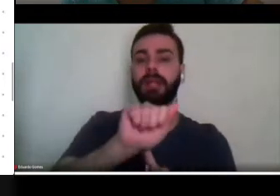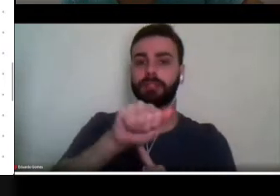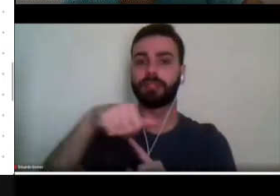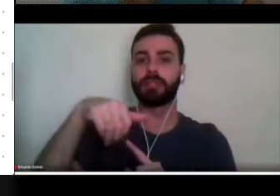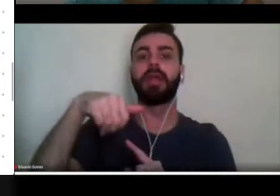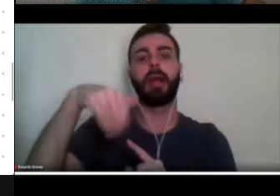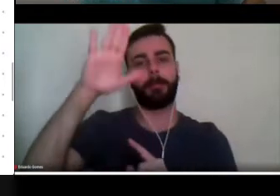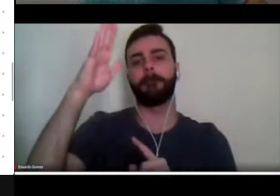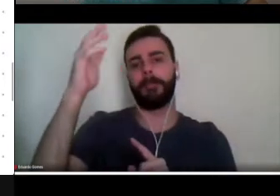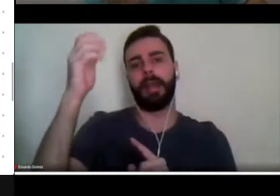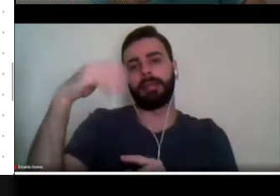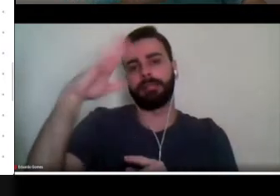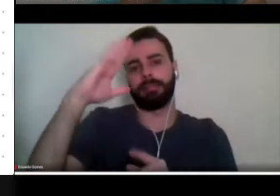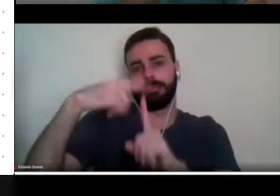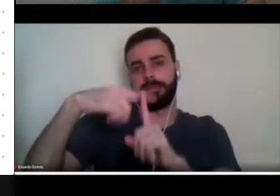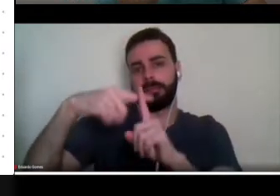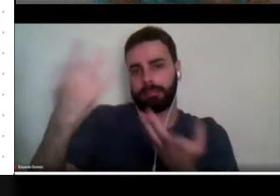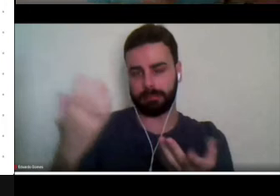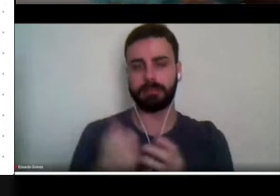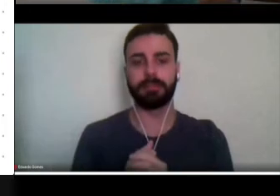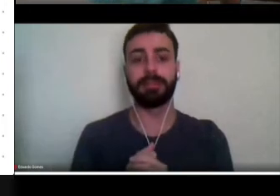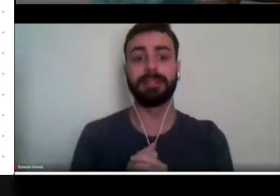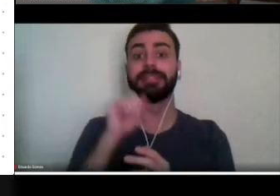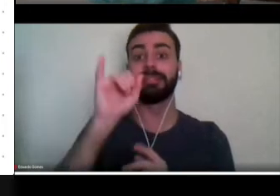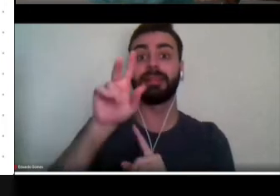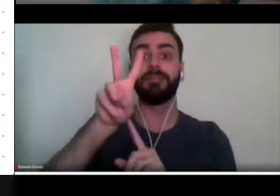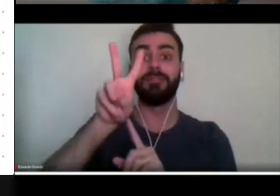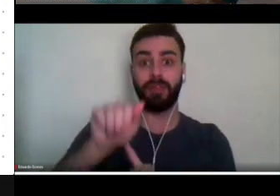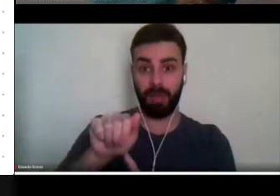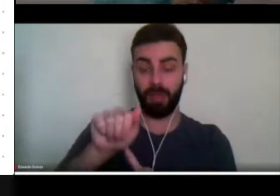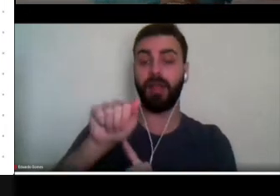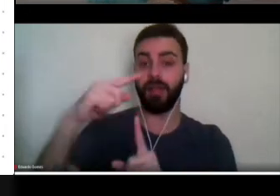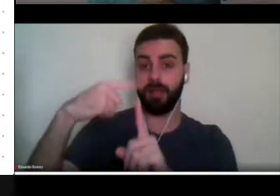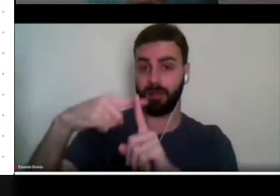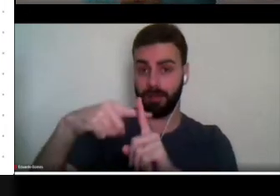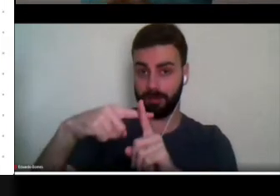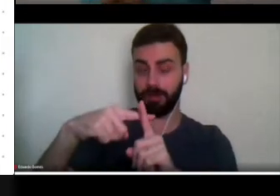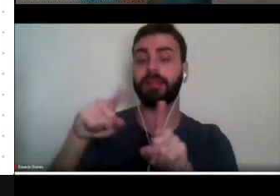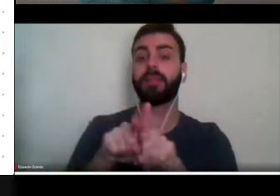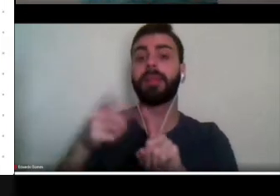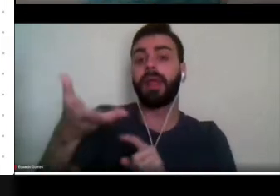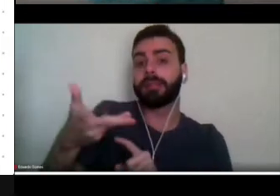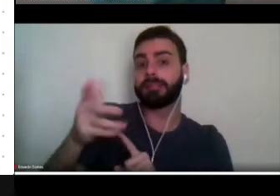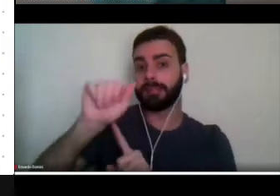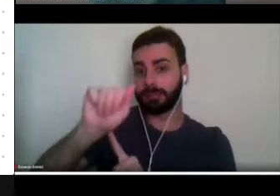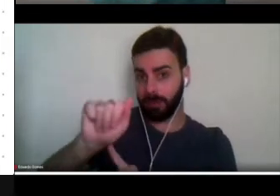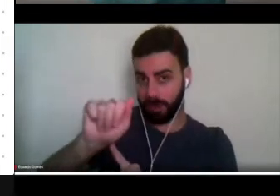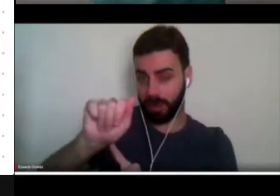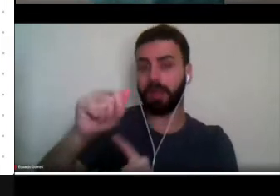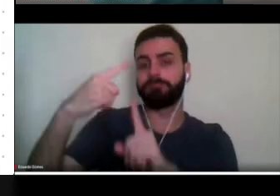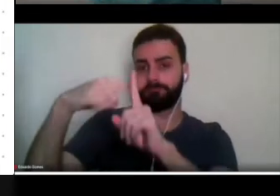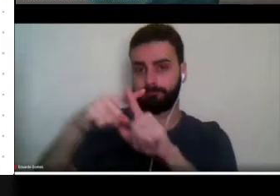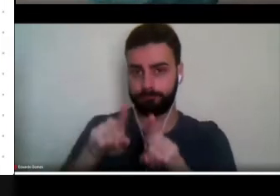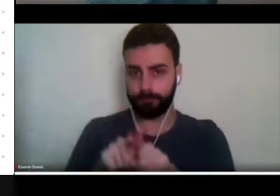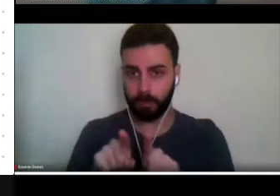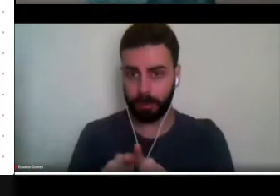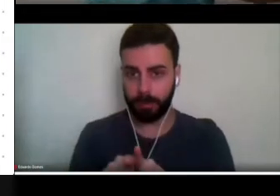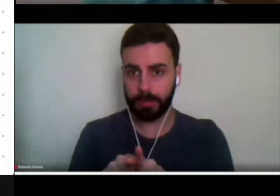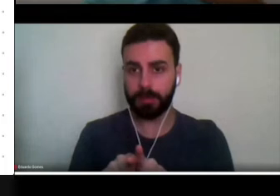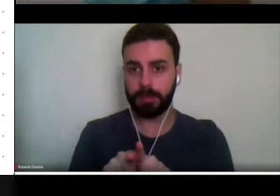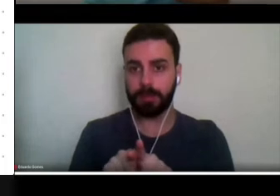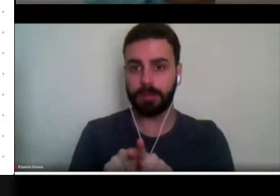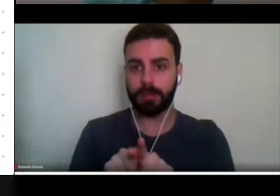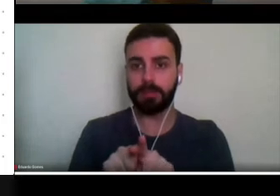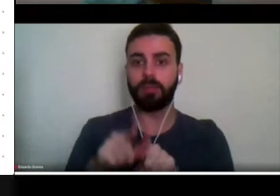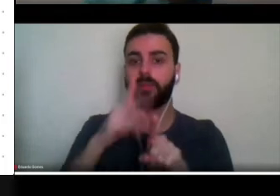aceleração A é maior que 0, a velocidade e a aceleração estão na mesma direção e sentido, então a velocidade está